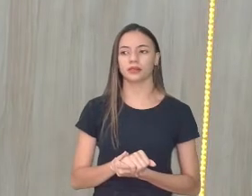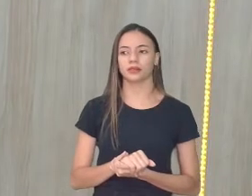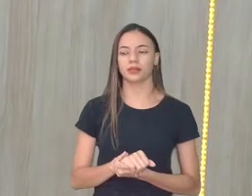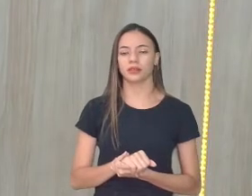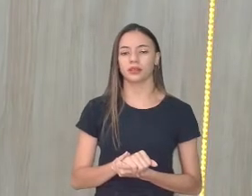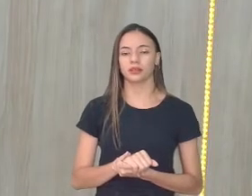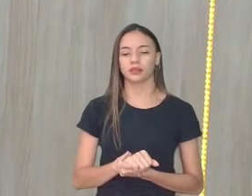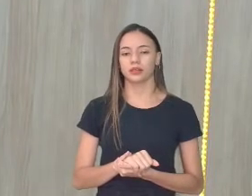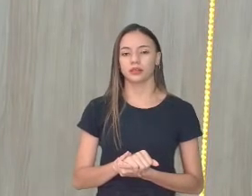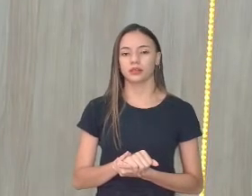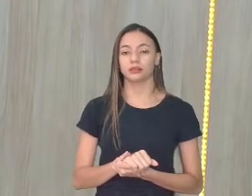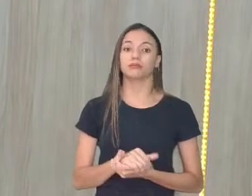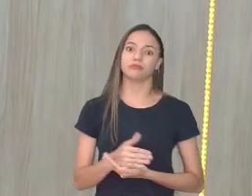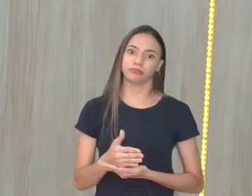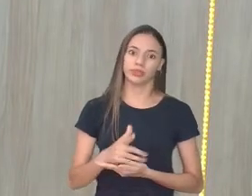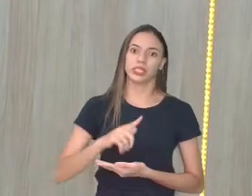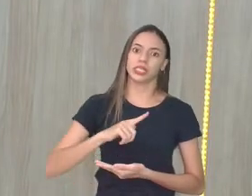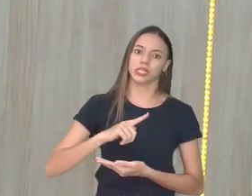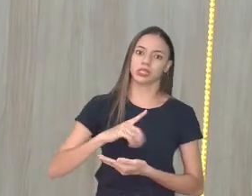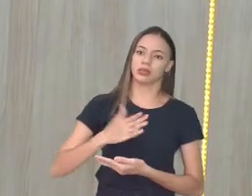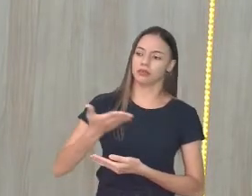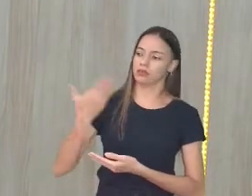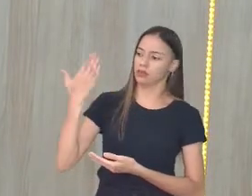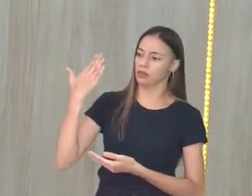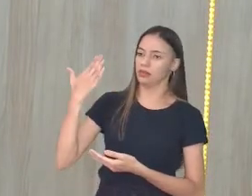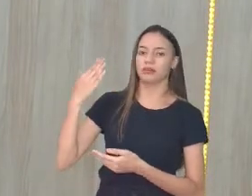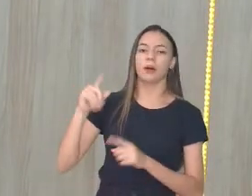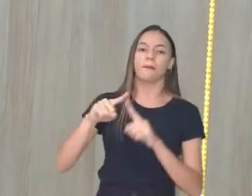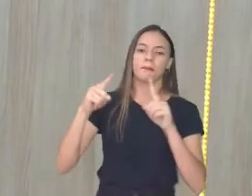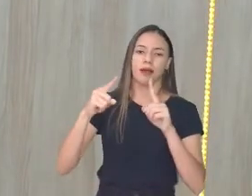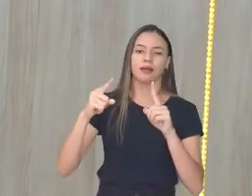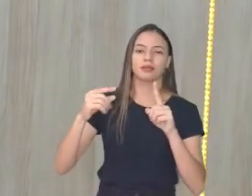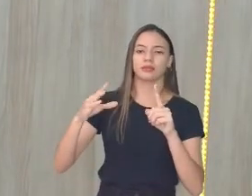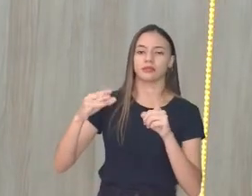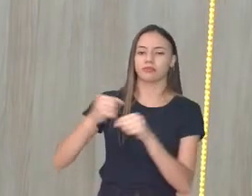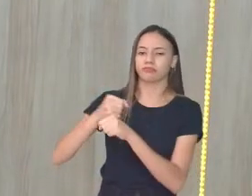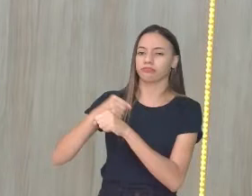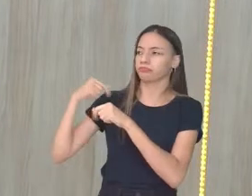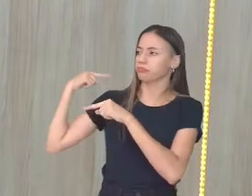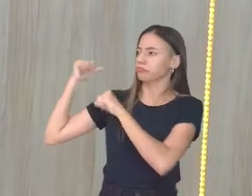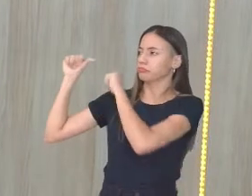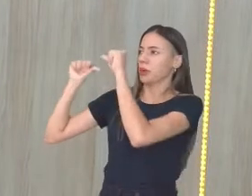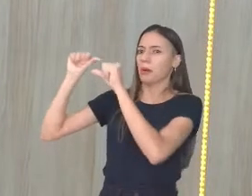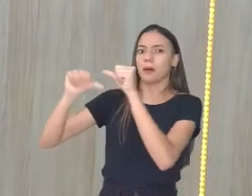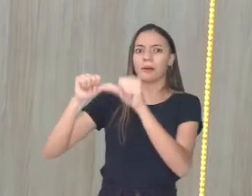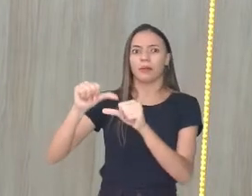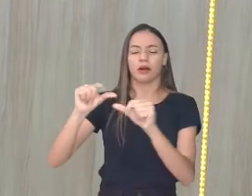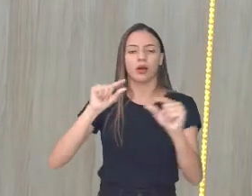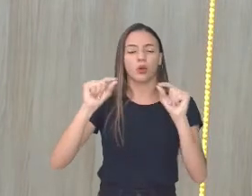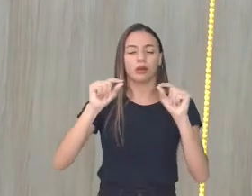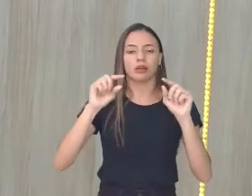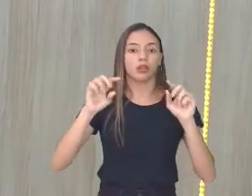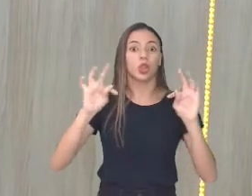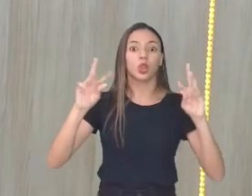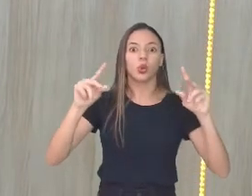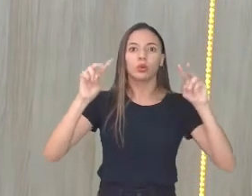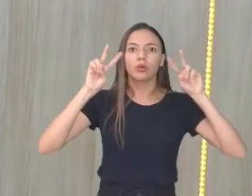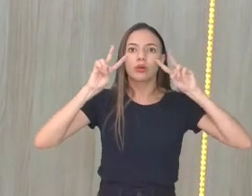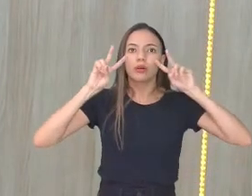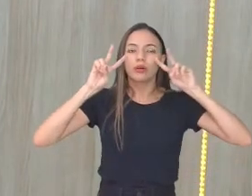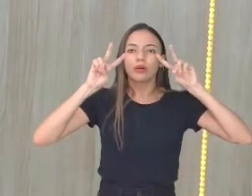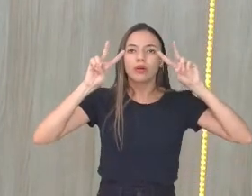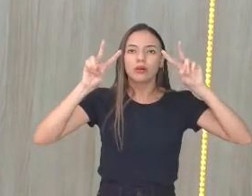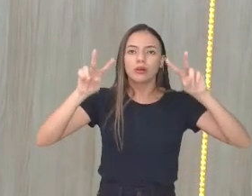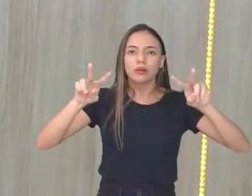ou ao menos existia, né, isso vai sendo alterado com o tempo, a ideia, né, de que aquilo que a gente visualiza, certo, a